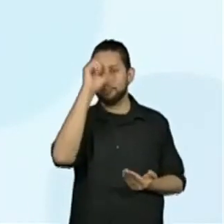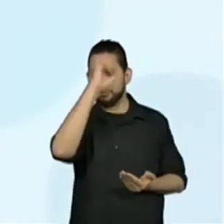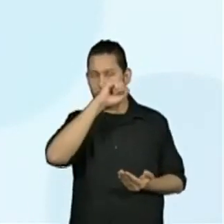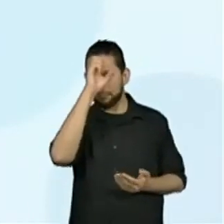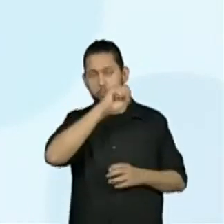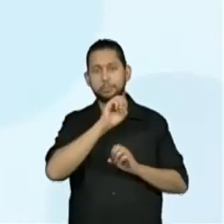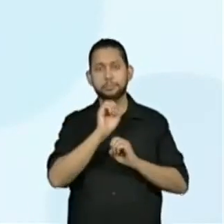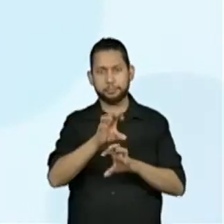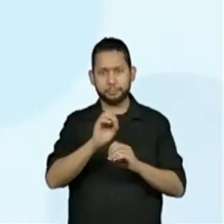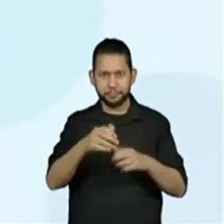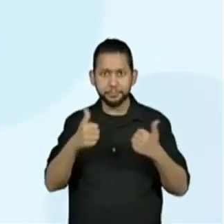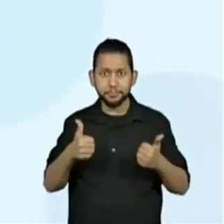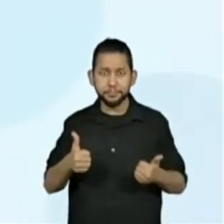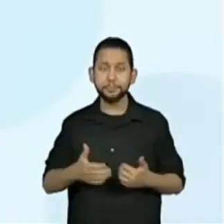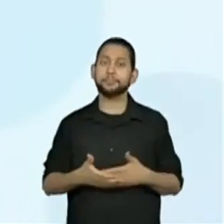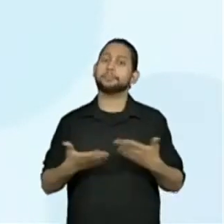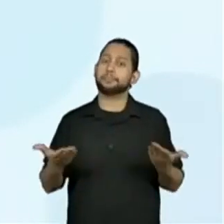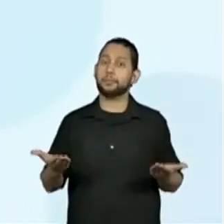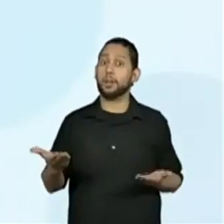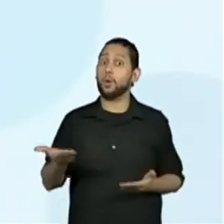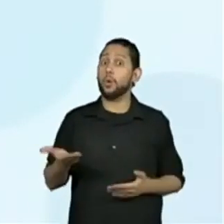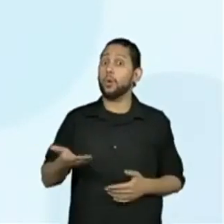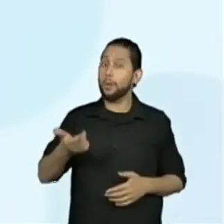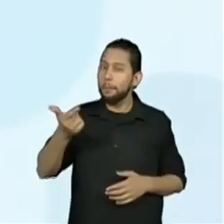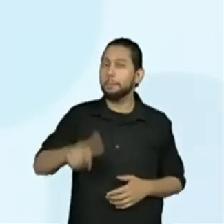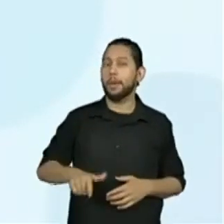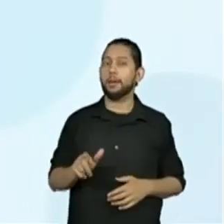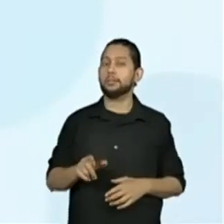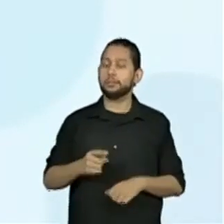ontem, certo? Mas vamos continuar, porque tem que dar